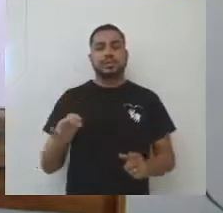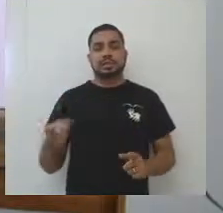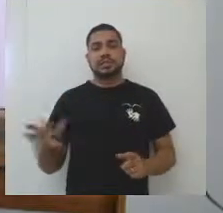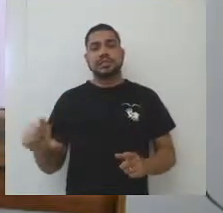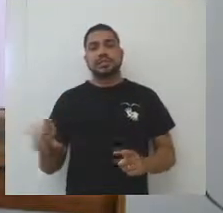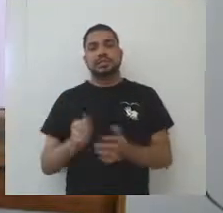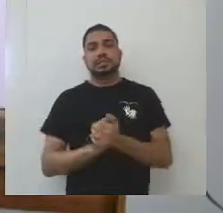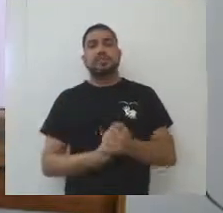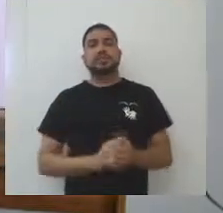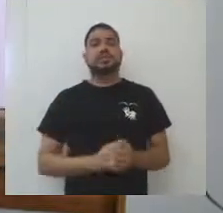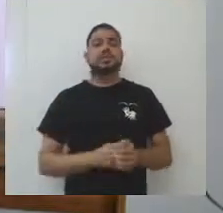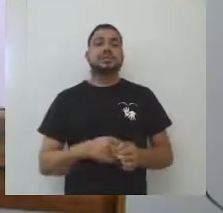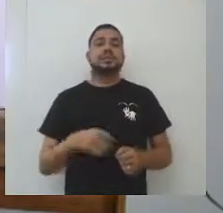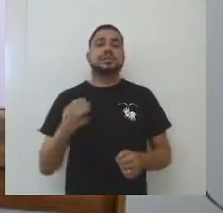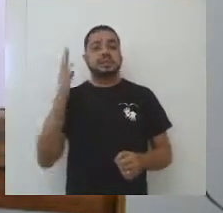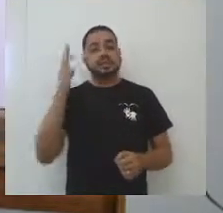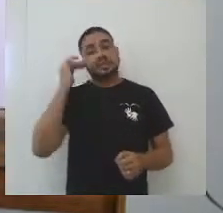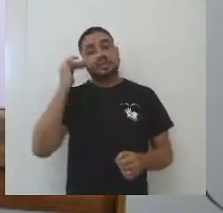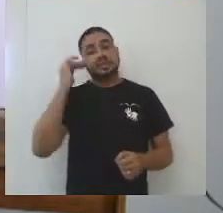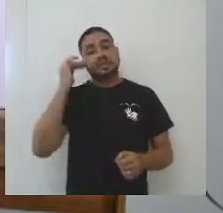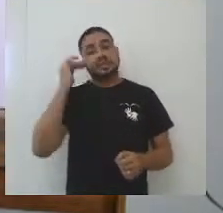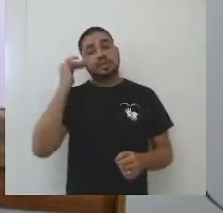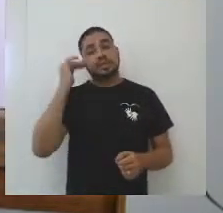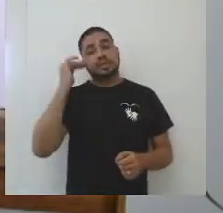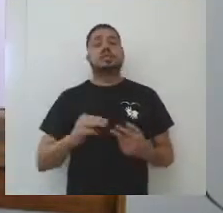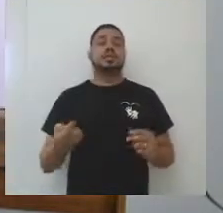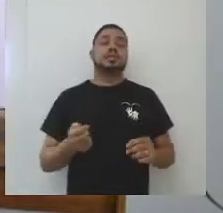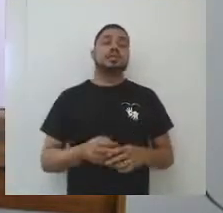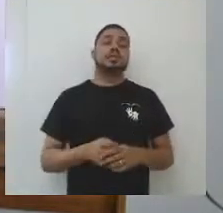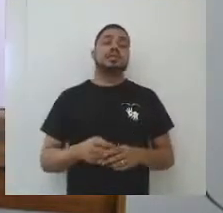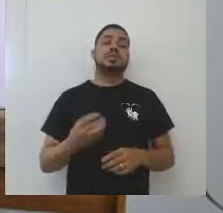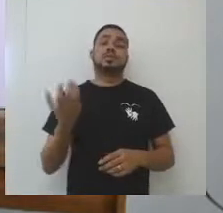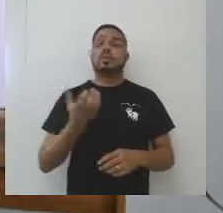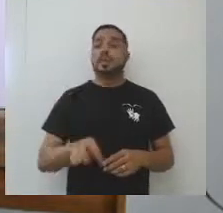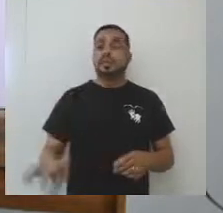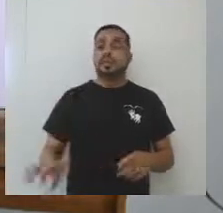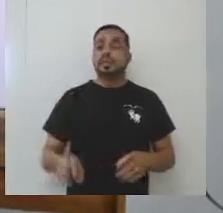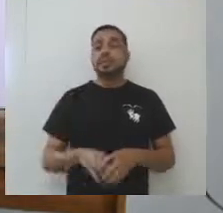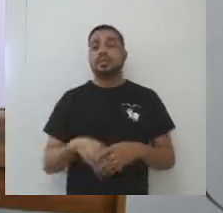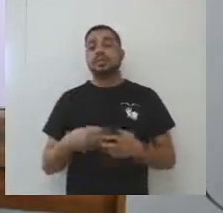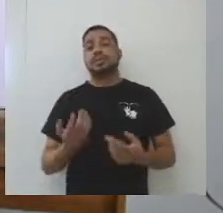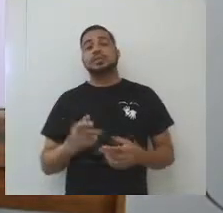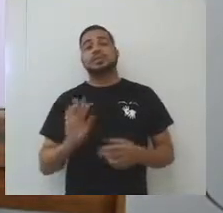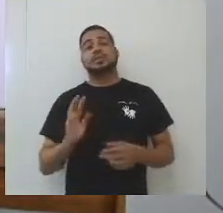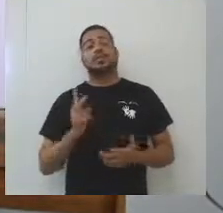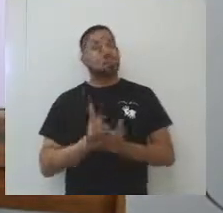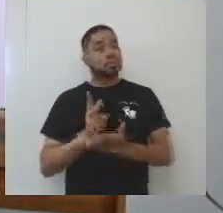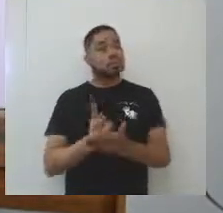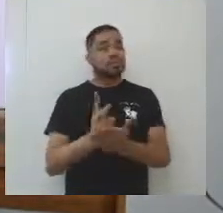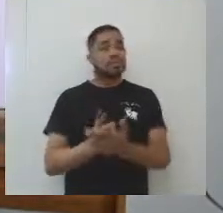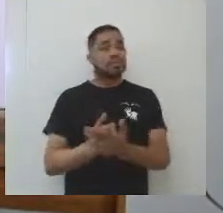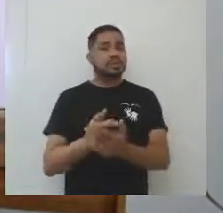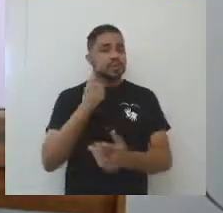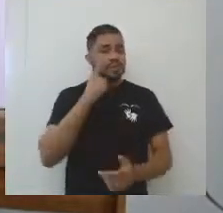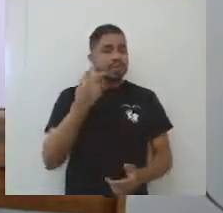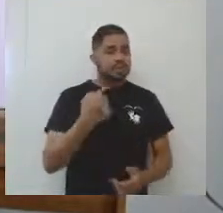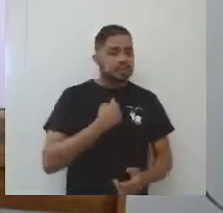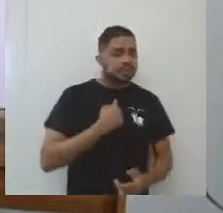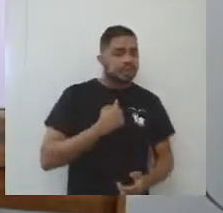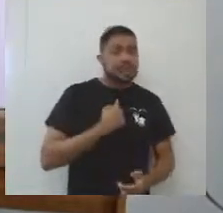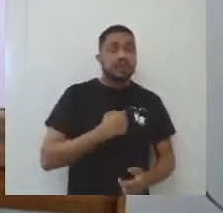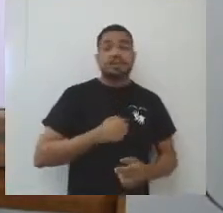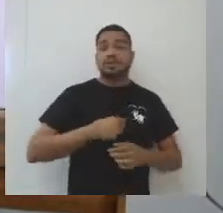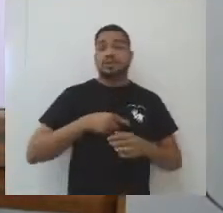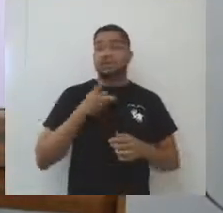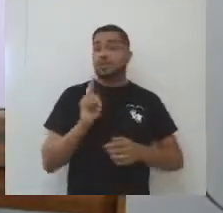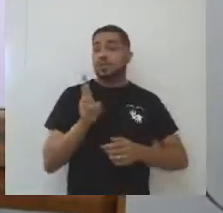coisa dos tipos de dominância, a gente vai saber se a genética ela é completa, incompleta ou codominância. Toda vez que tu tiver, olha pra mim, toda vez que tu